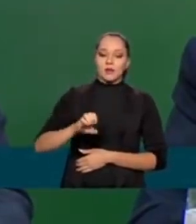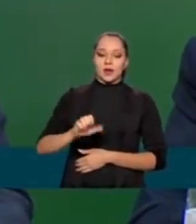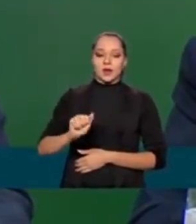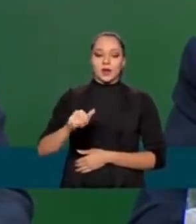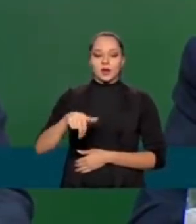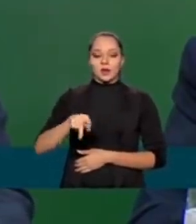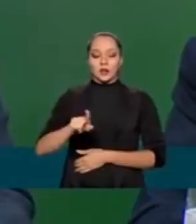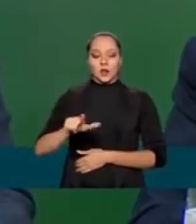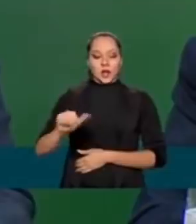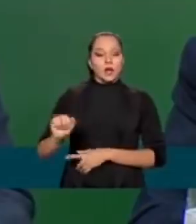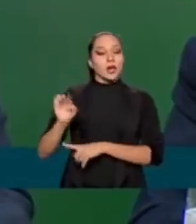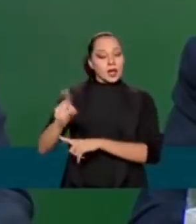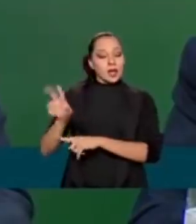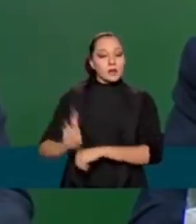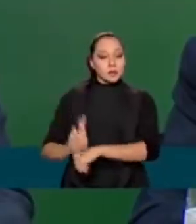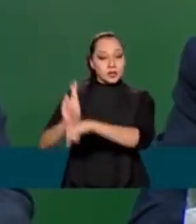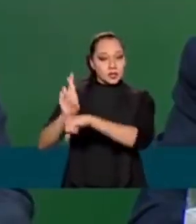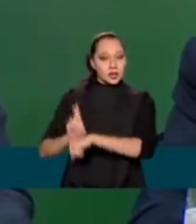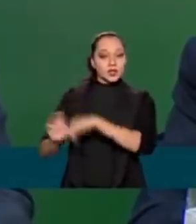representante da Barac Biotech.